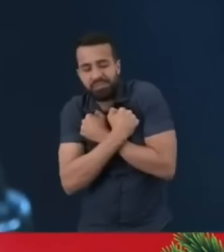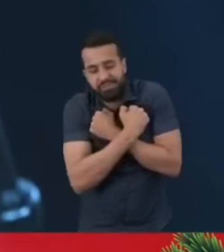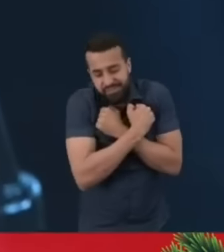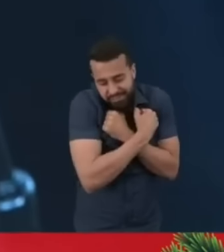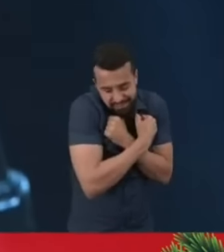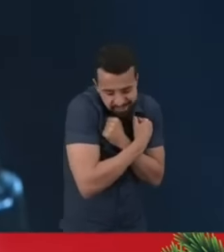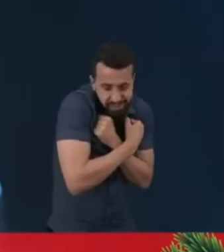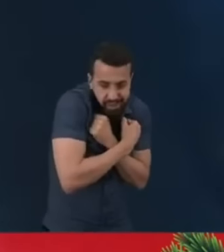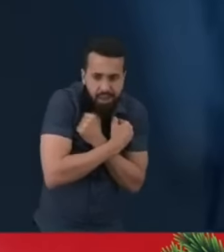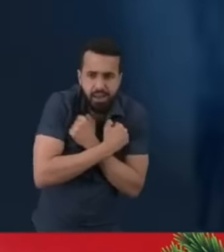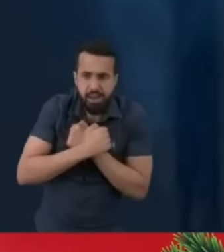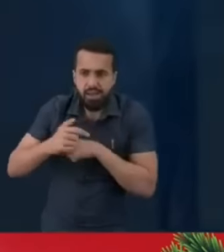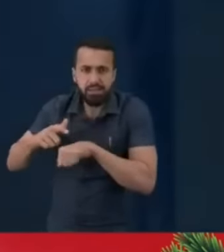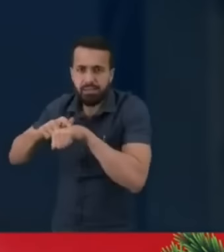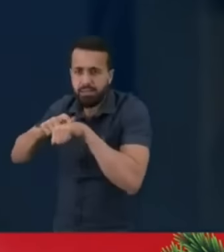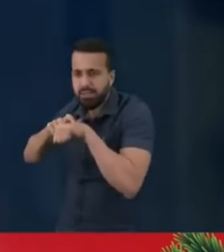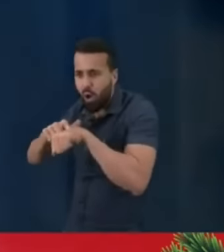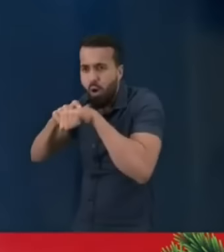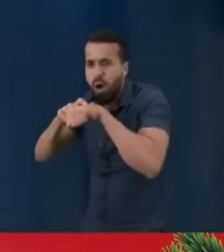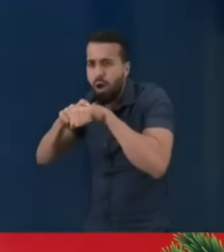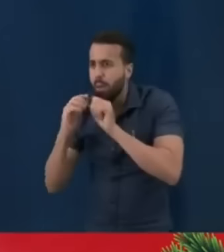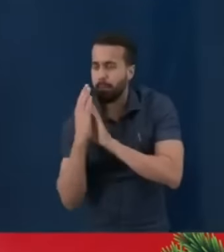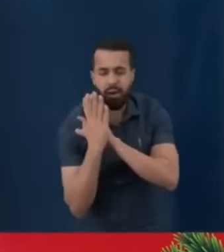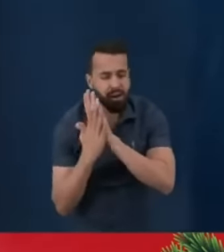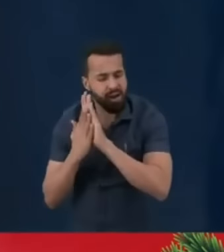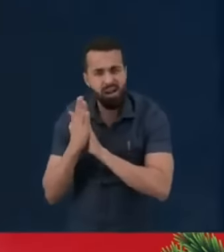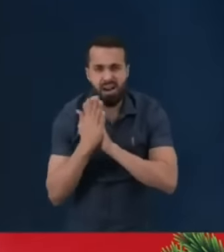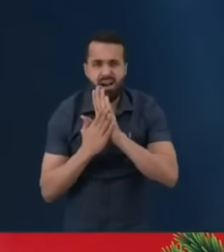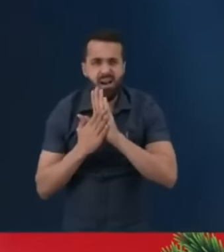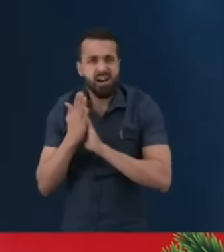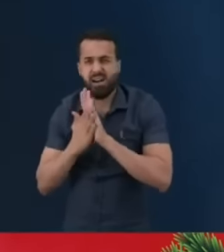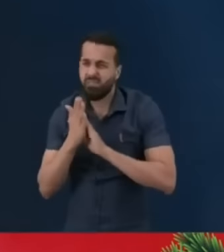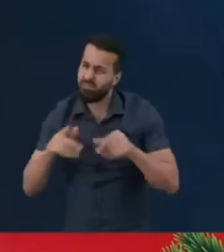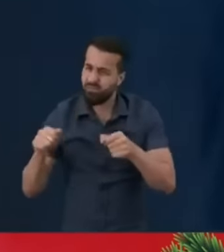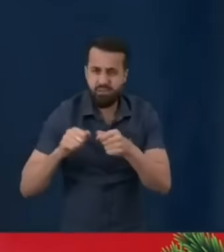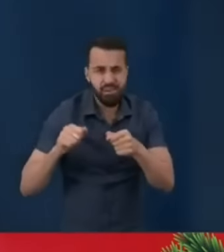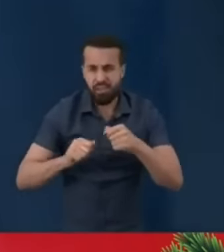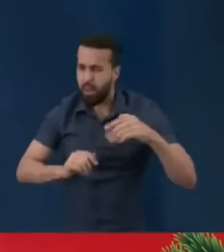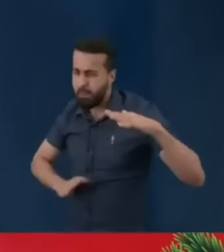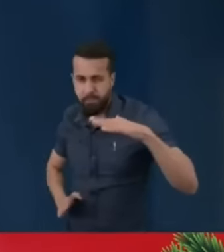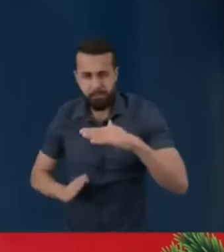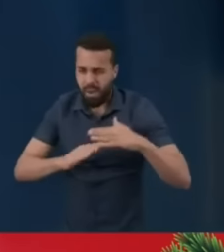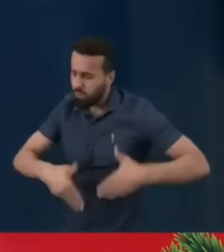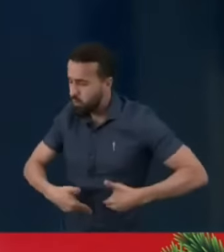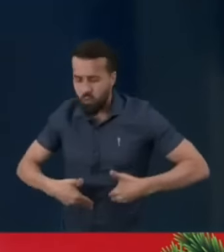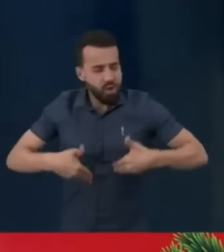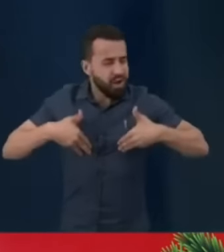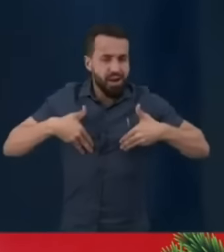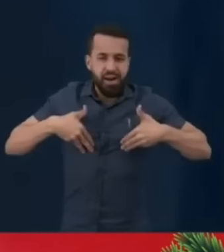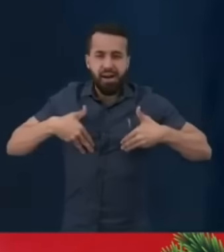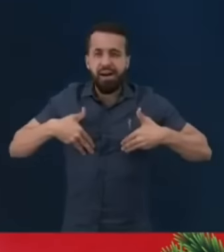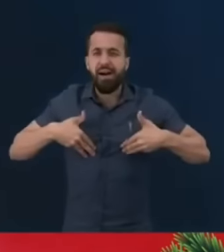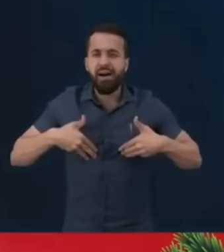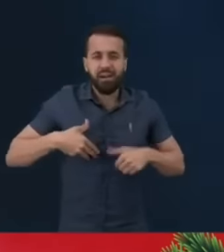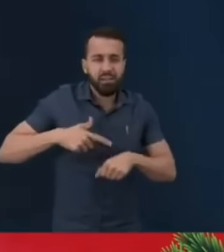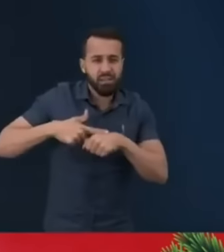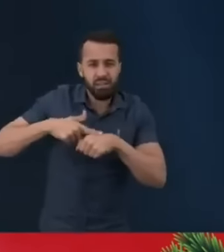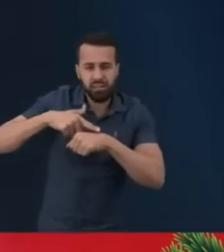E bem na hora H, no ponto alto do amor, já era dia,